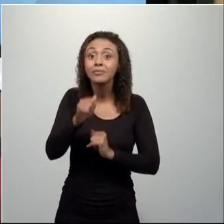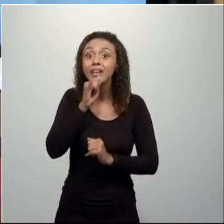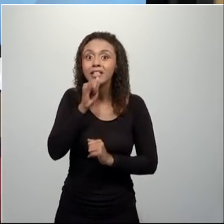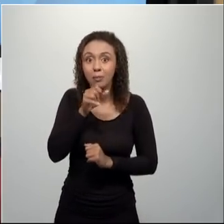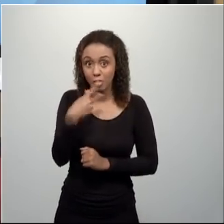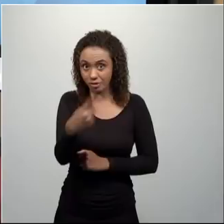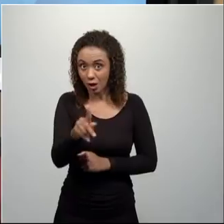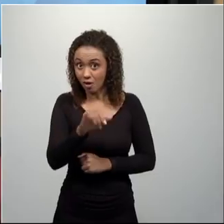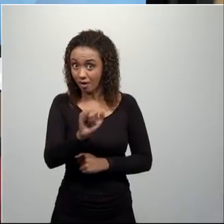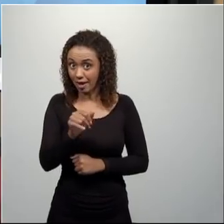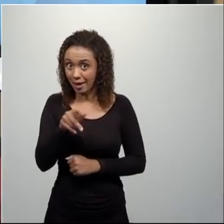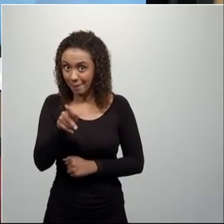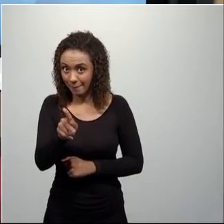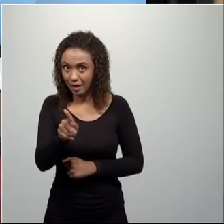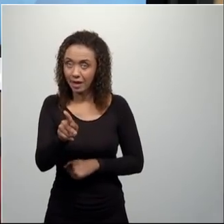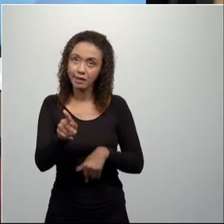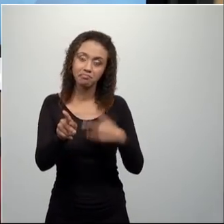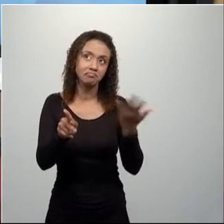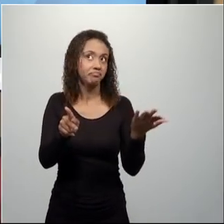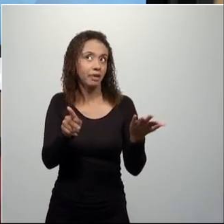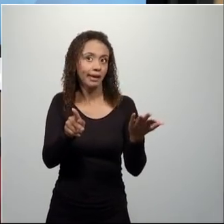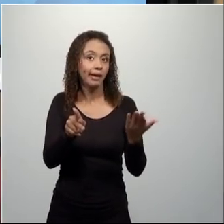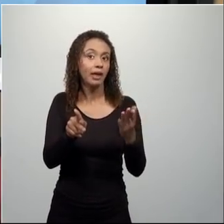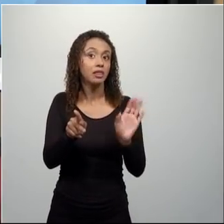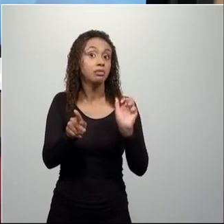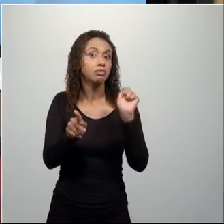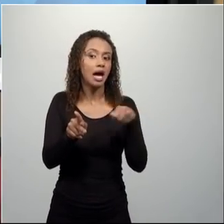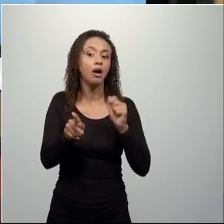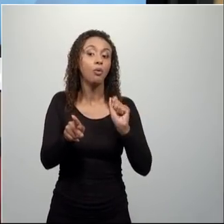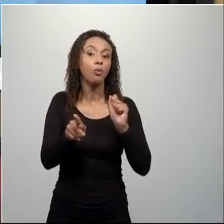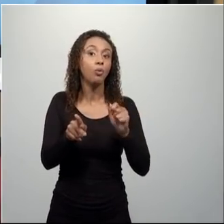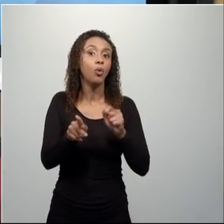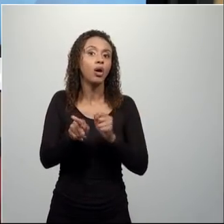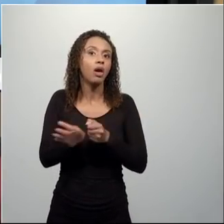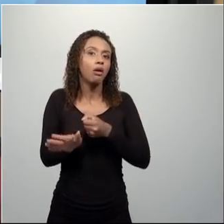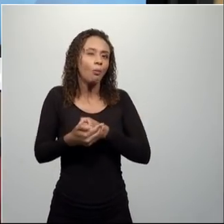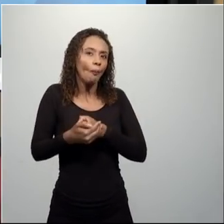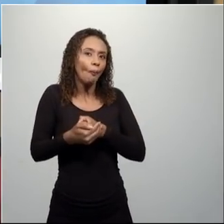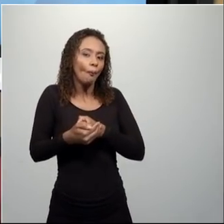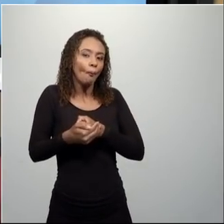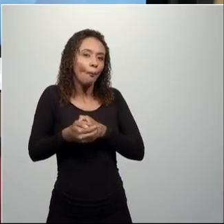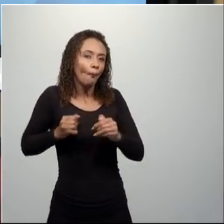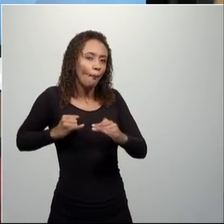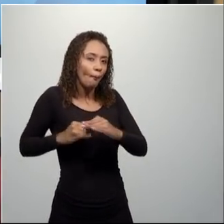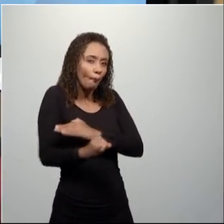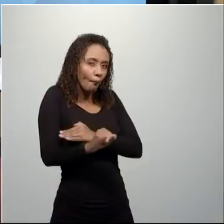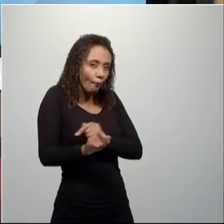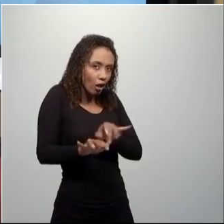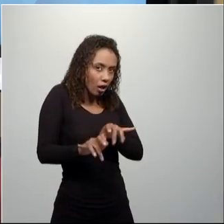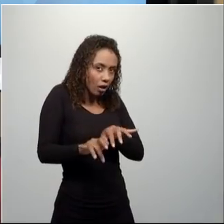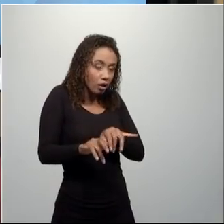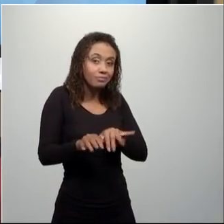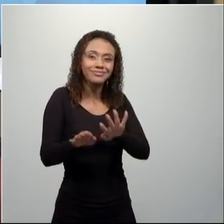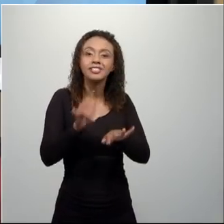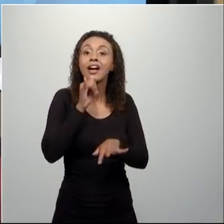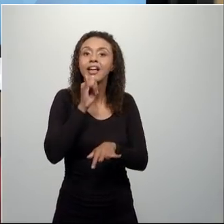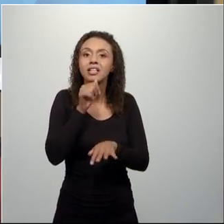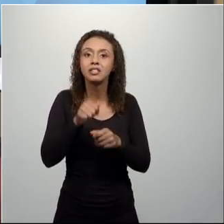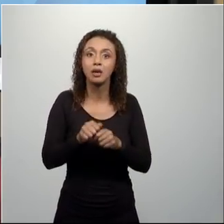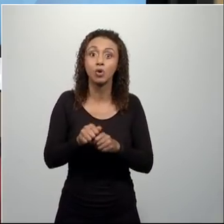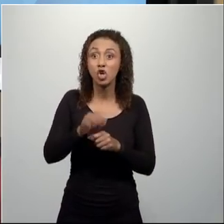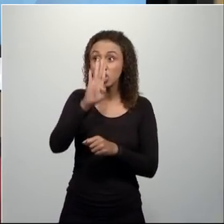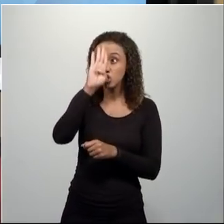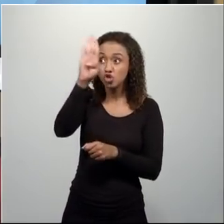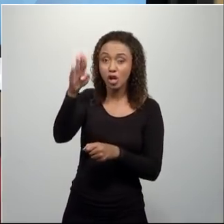ip dos usuários é de alguma forma mascarado por outros usuários então a idéia é que ao invés de falar diretamente com o